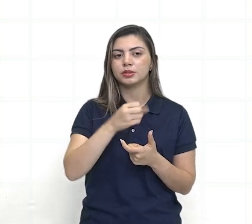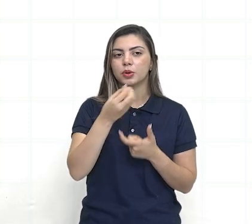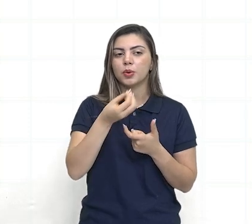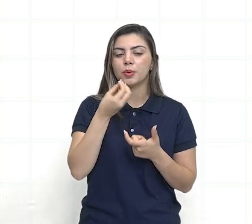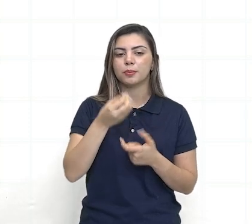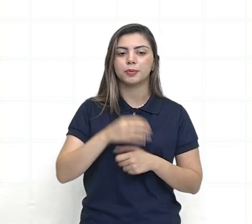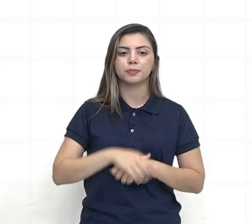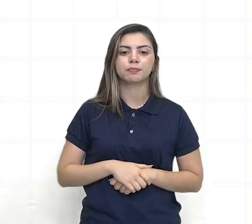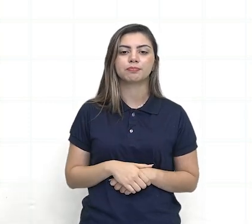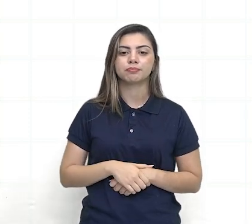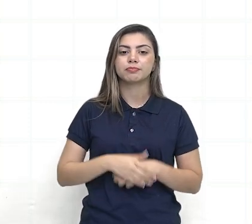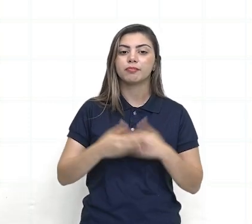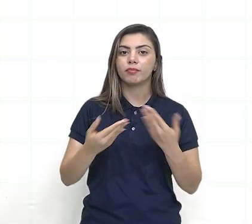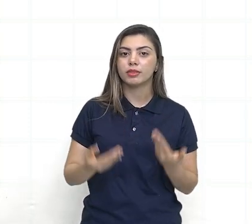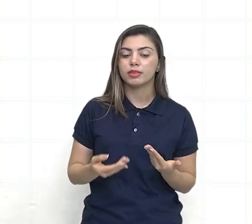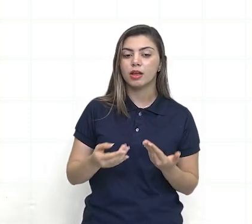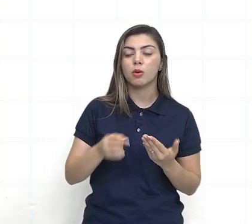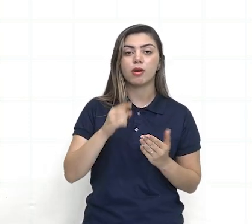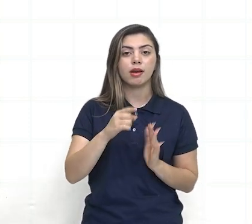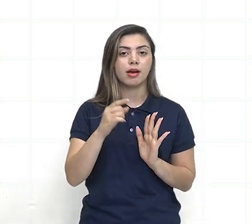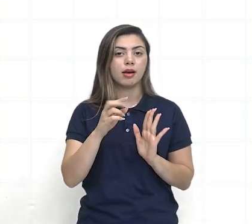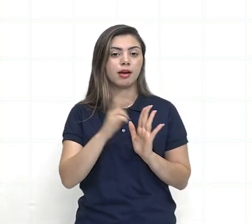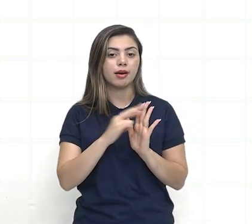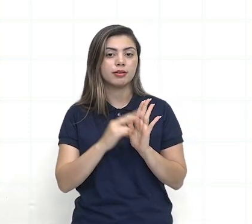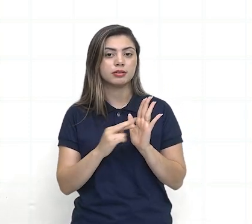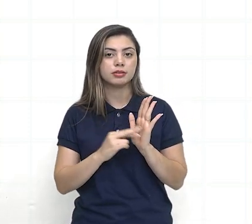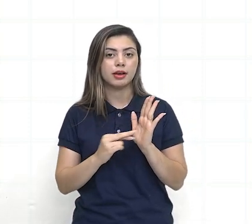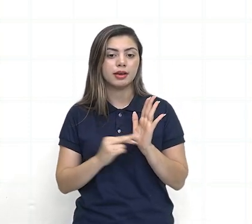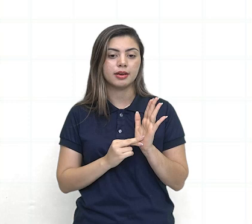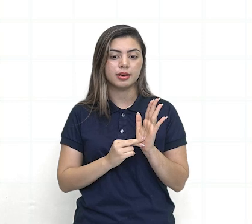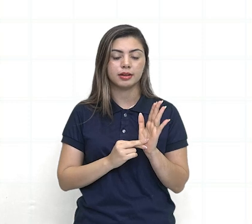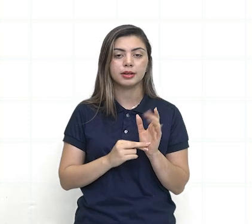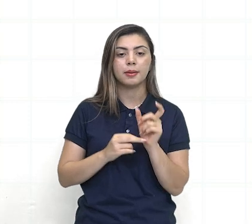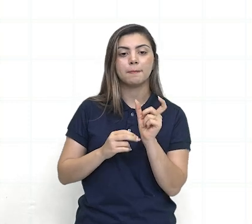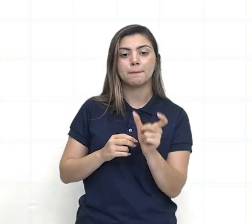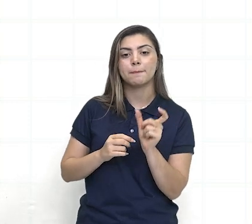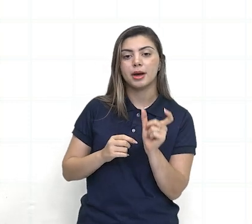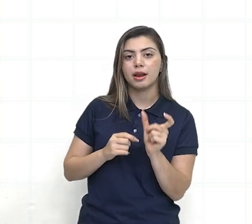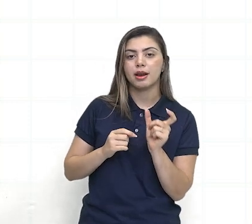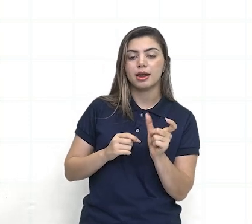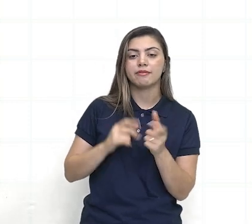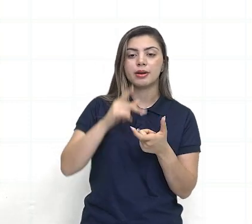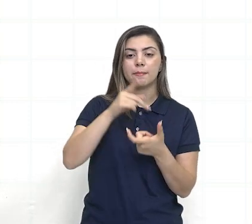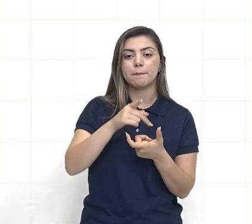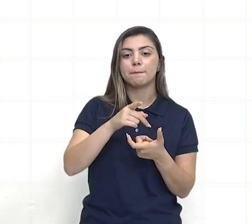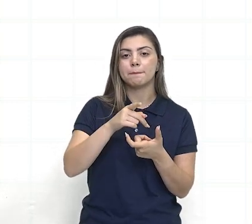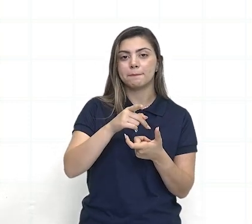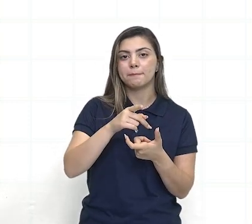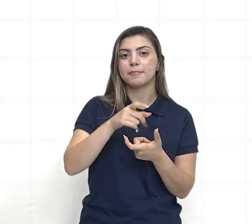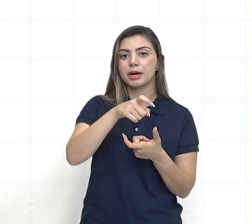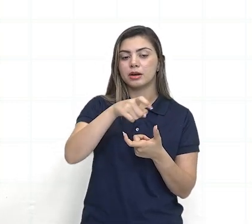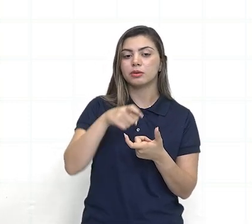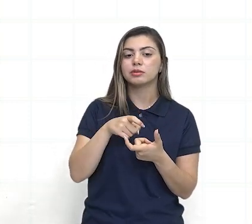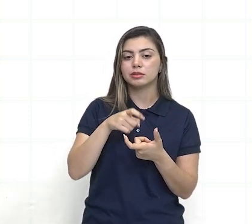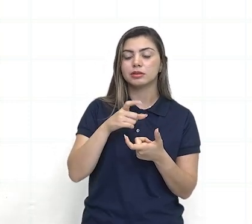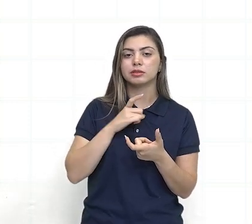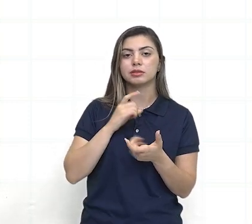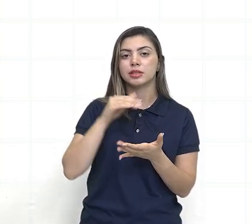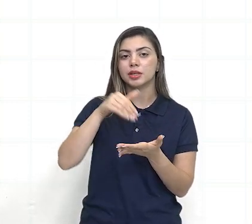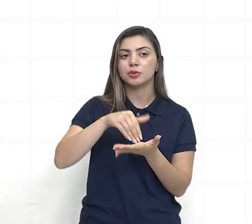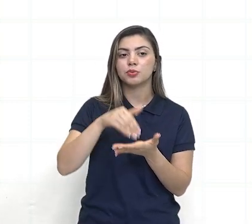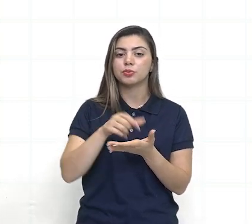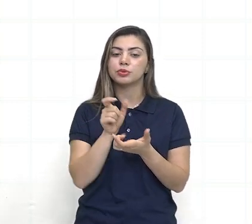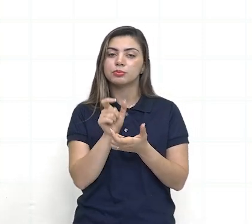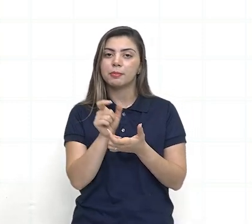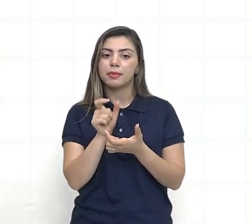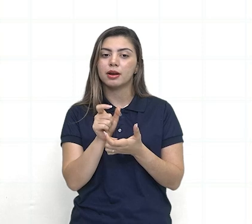aqui? Acentuam-se graficamente as palavras paroxítonas terminadas em... Olha, a